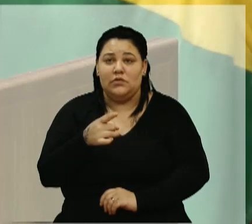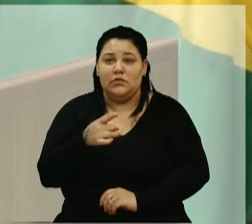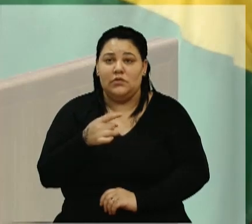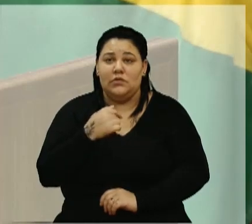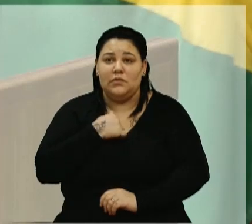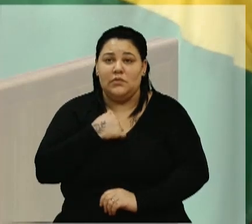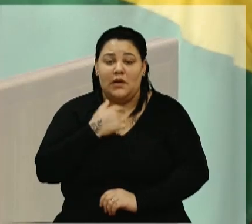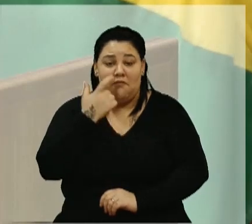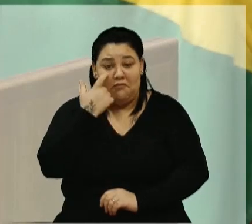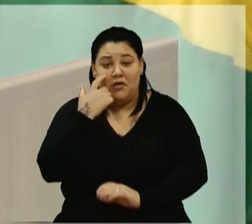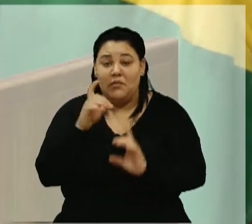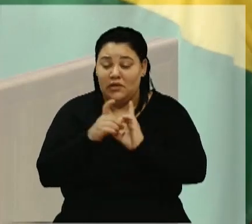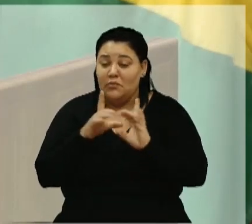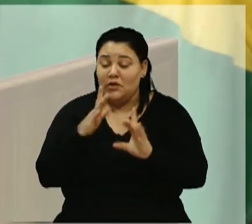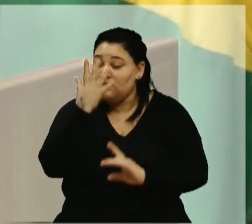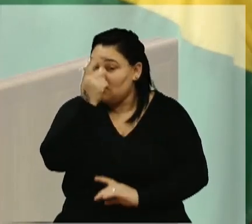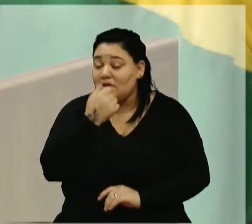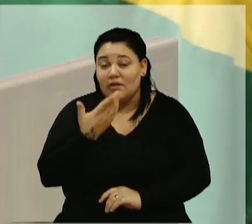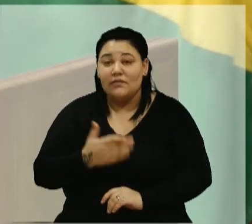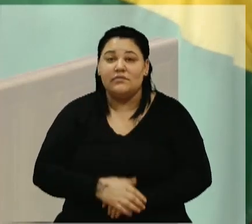a democracia é bonita, né?